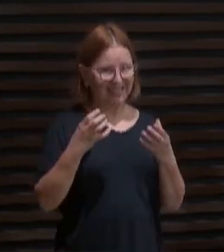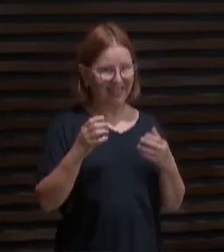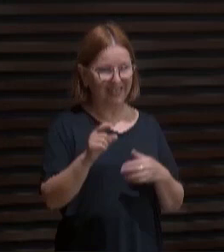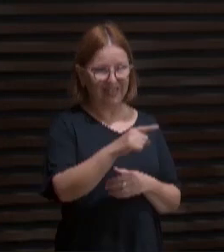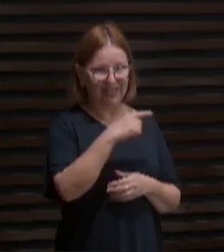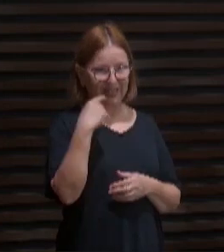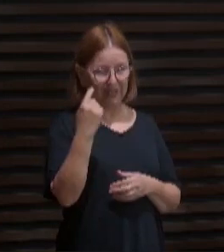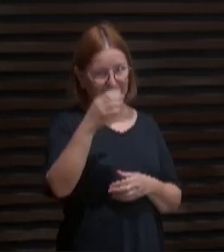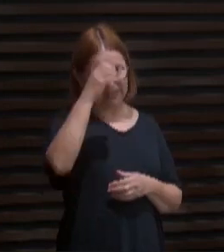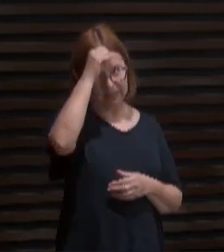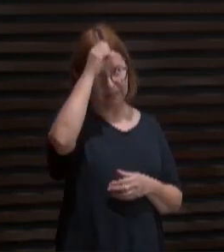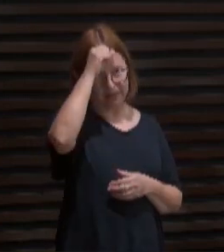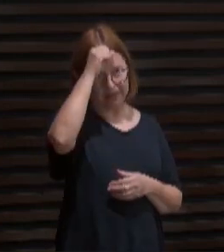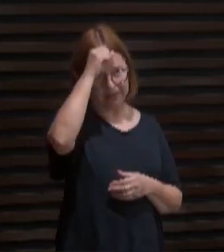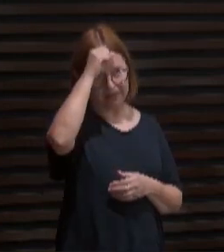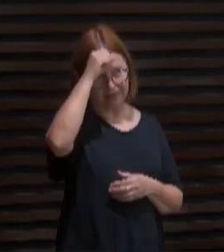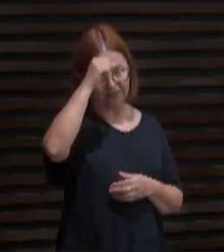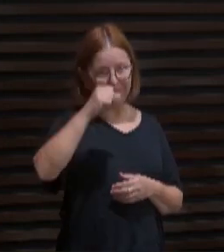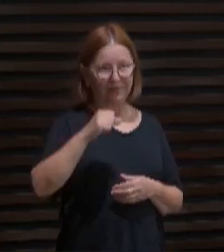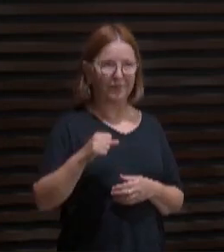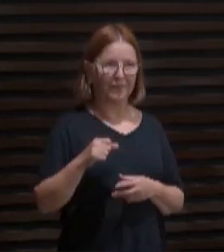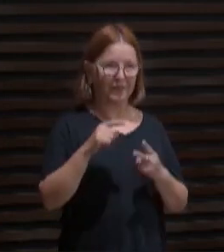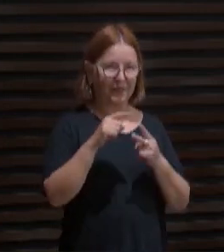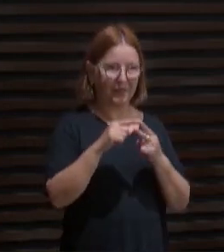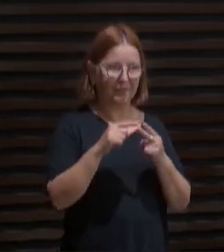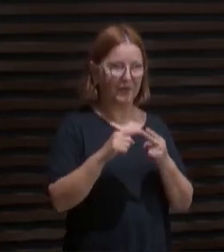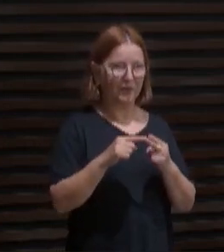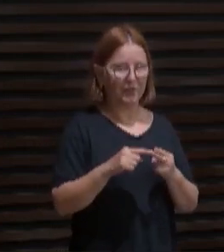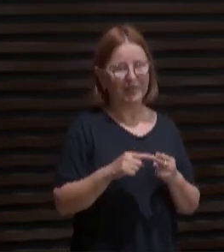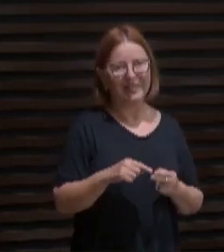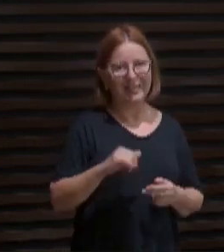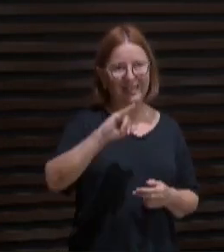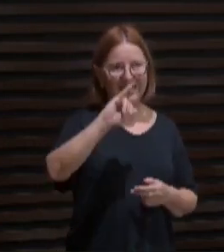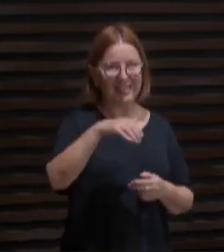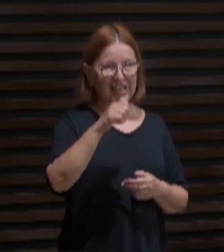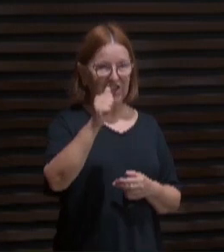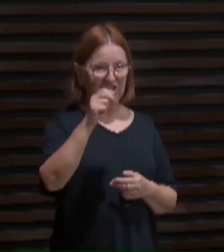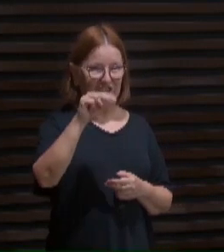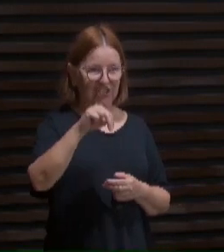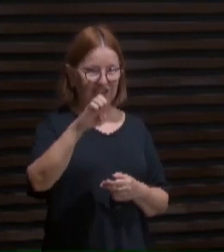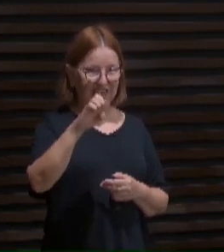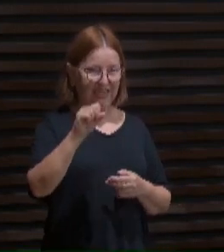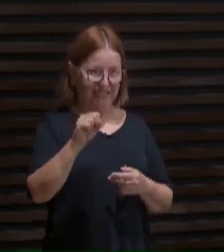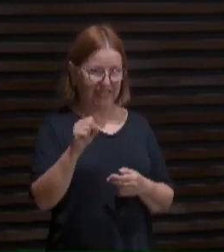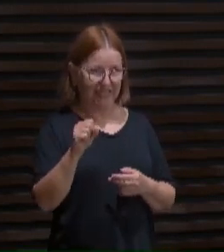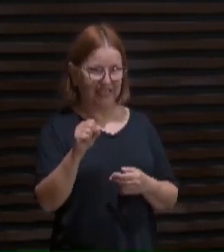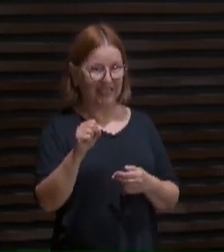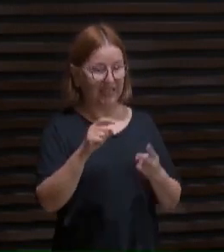o Janes e o Jambres, os dois que resistiram a